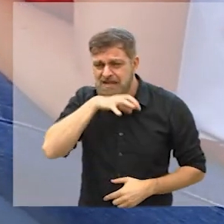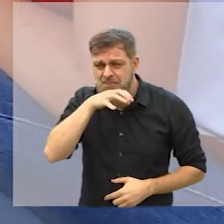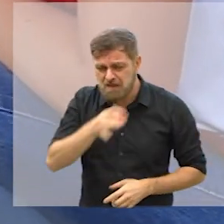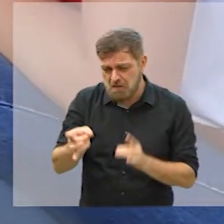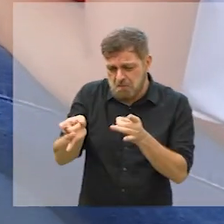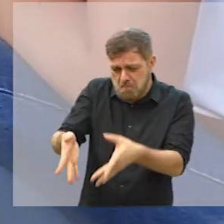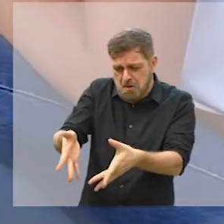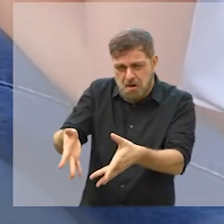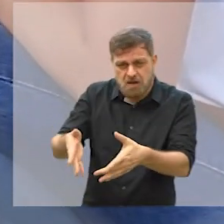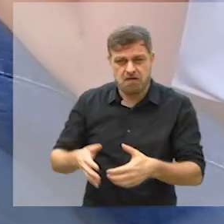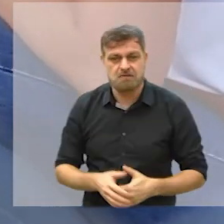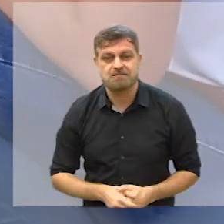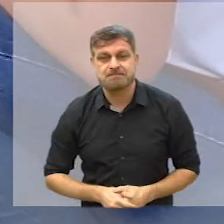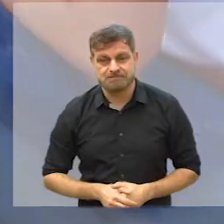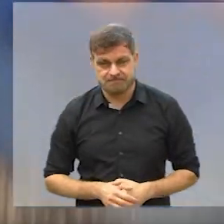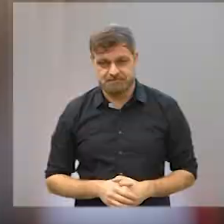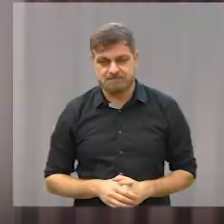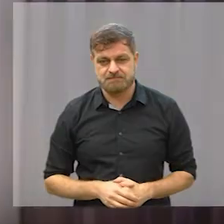abandonados.